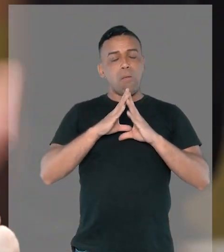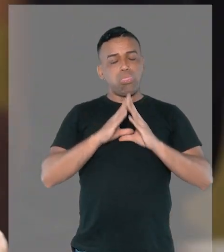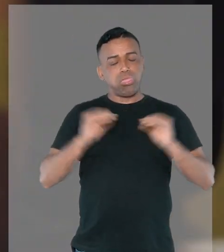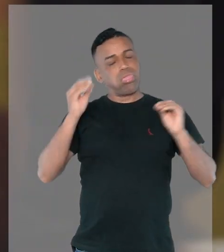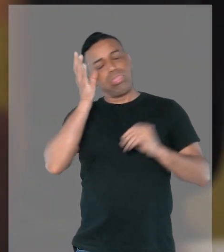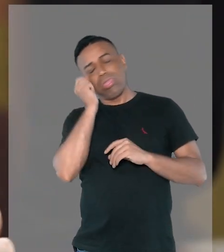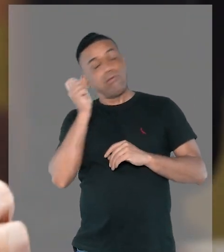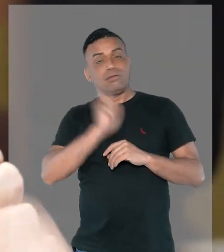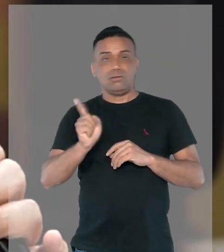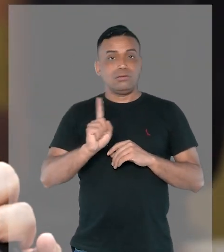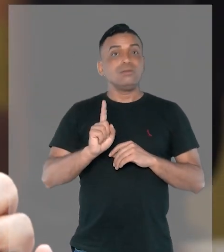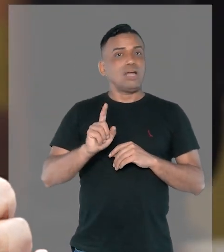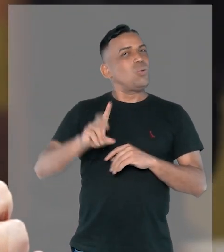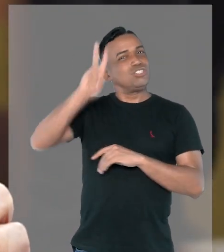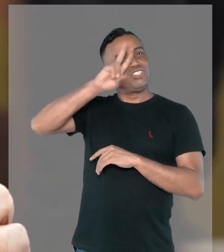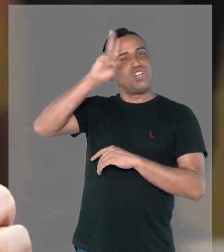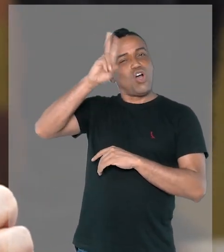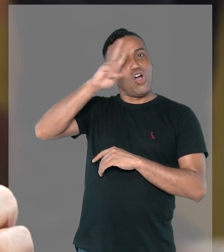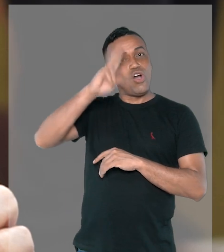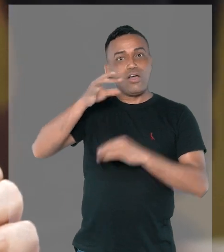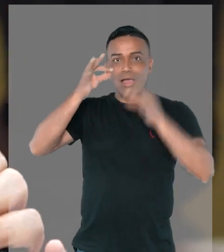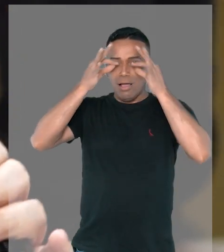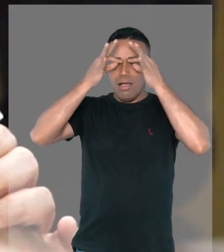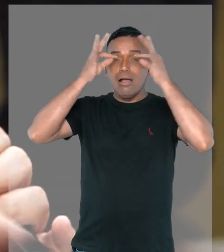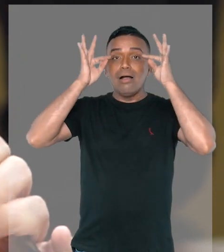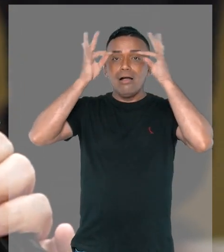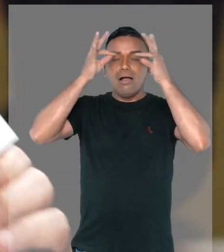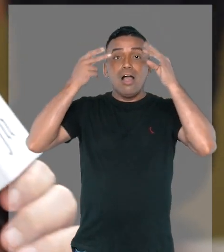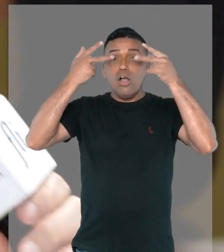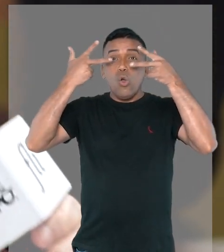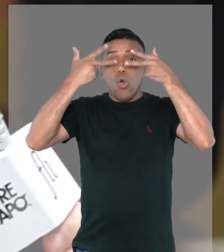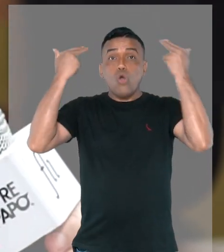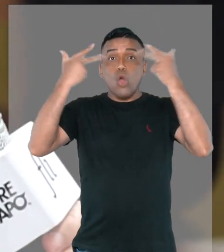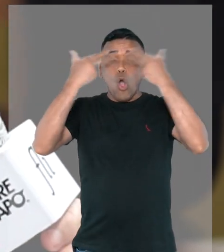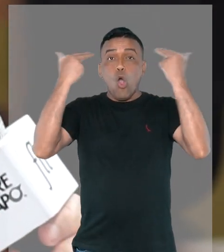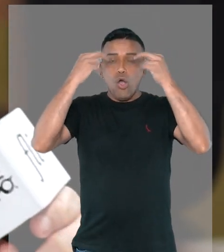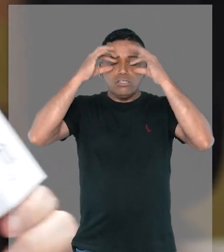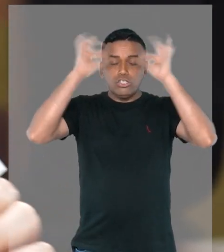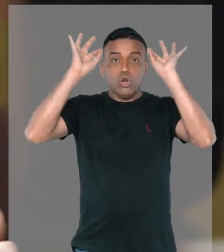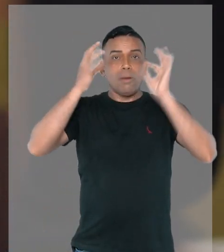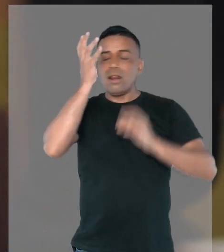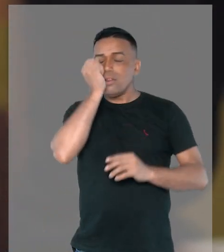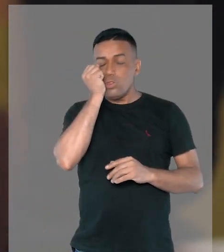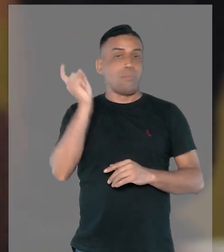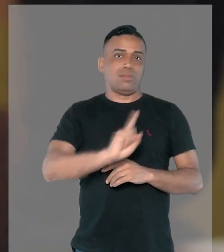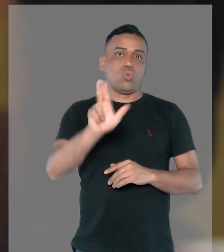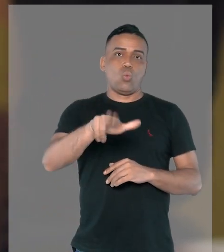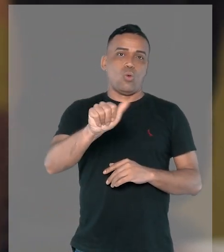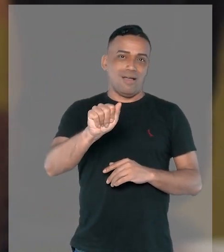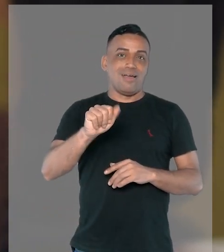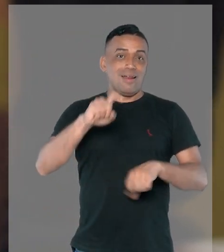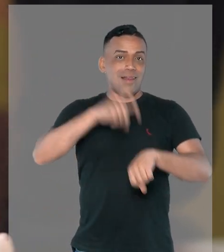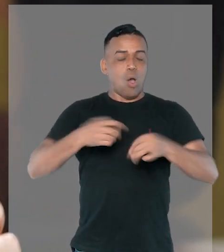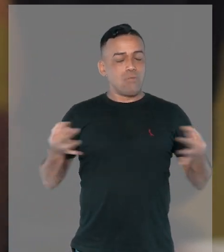essa lenda, essa história, e que ele teria cortado as pálpebras para não dormir durante meditação. Então o desenho que se faz